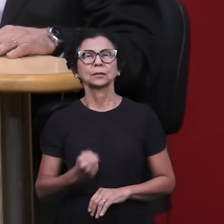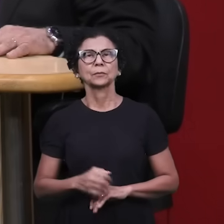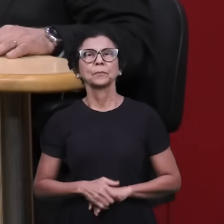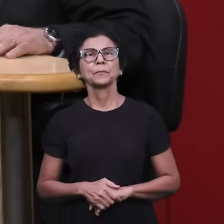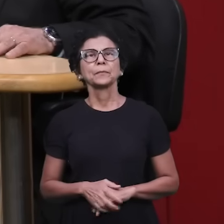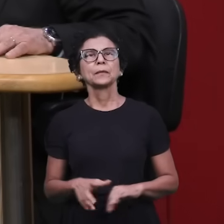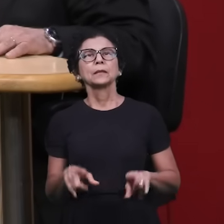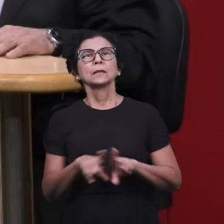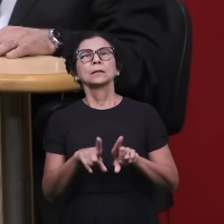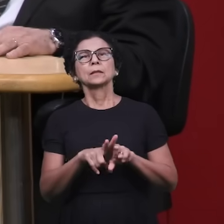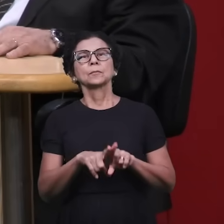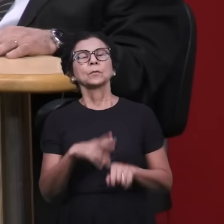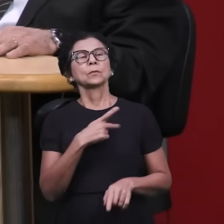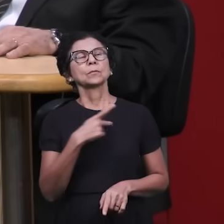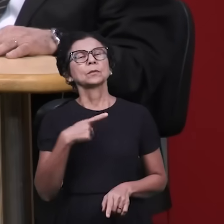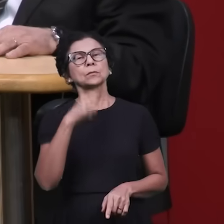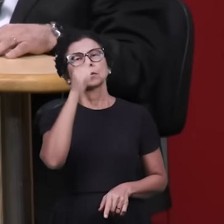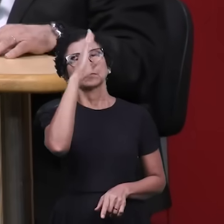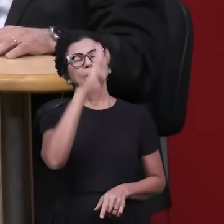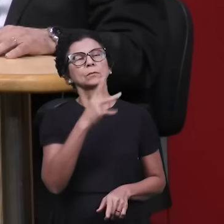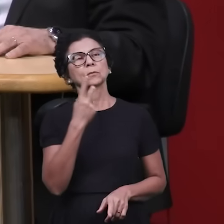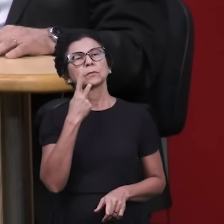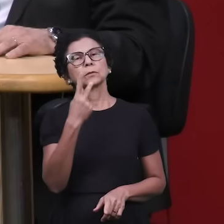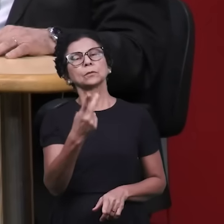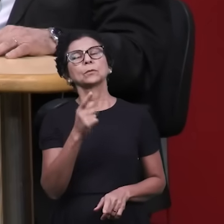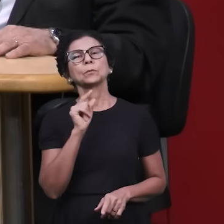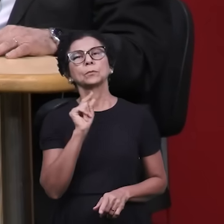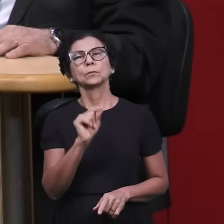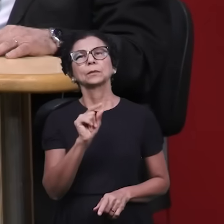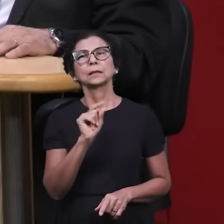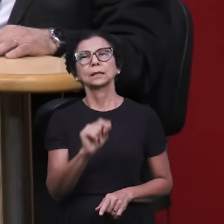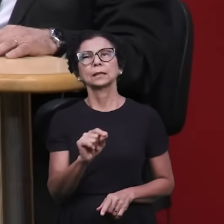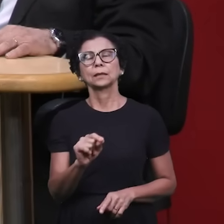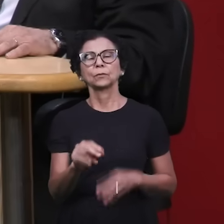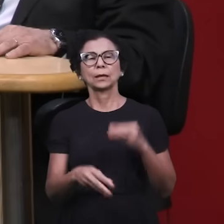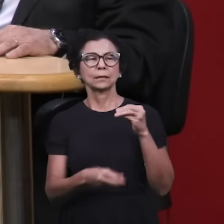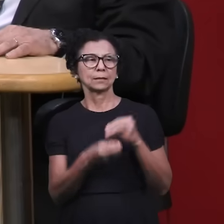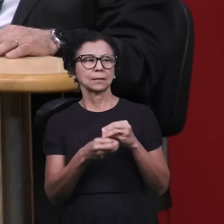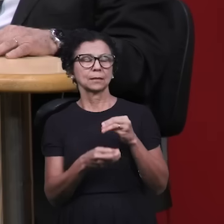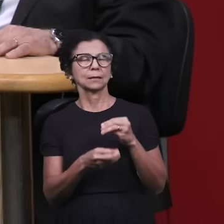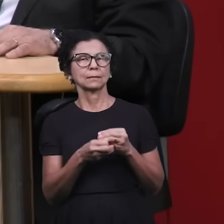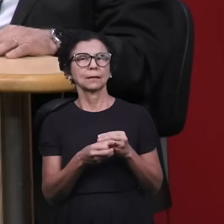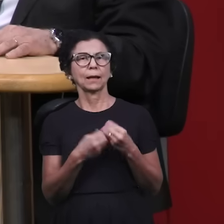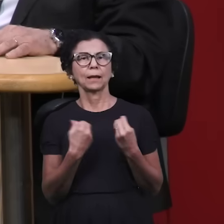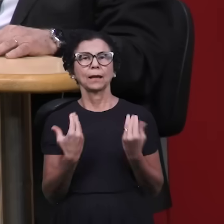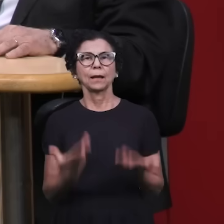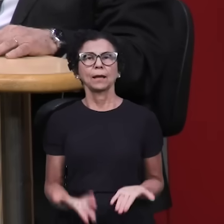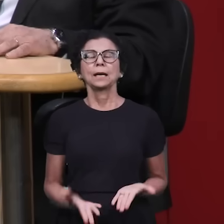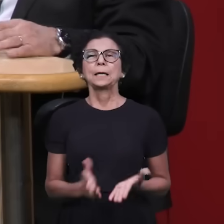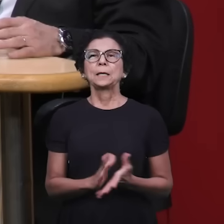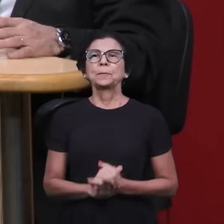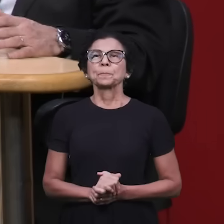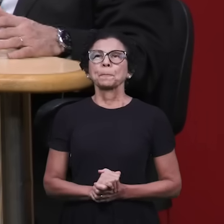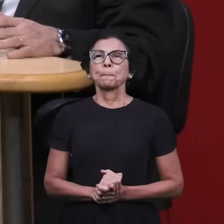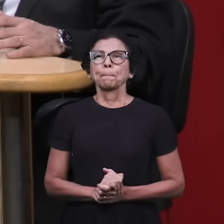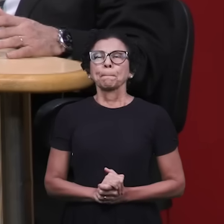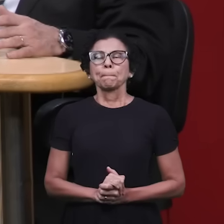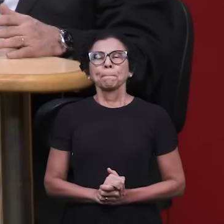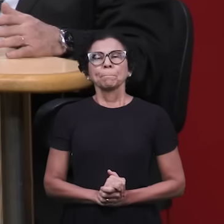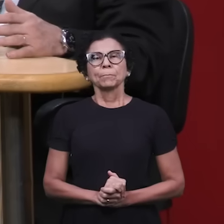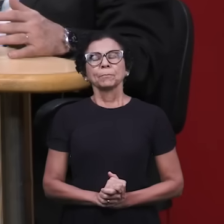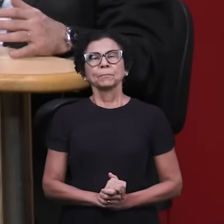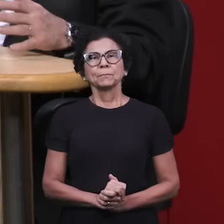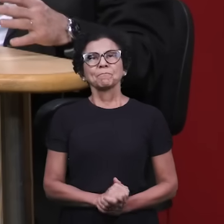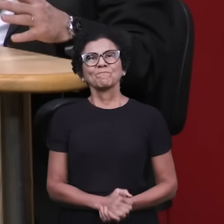coisa dentro daquilo que o pastor Alexandre falou, que essa questão de imitar,